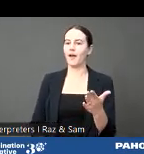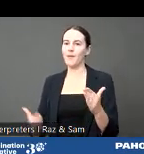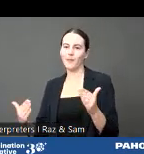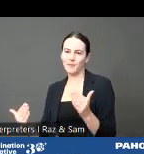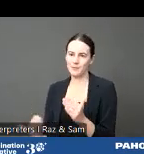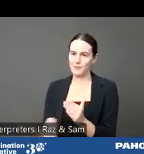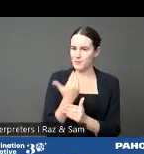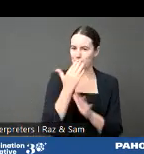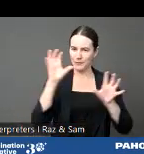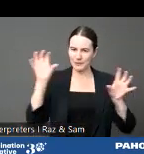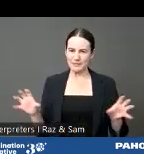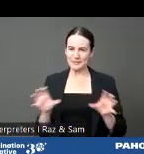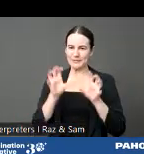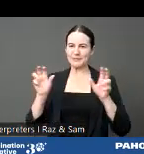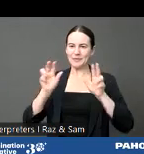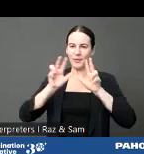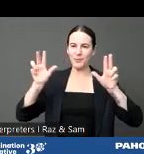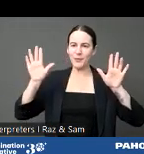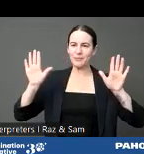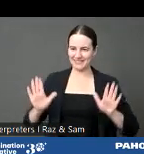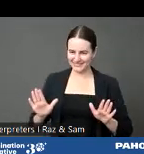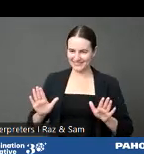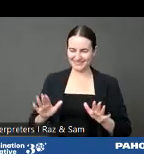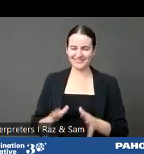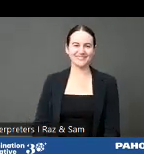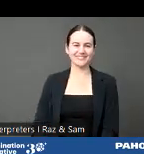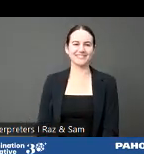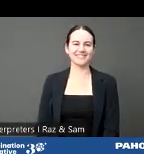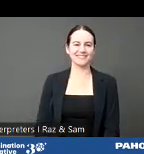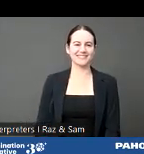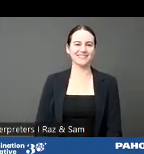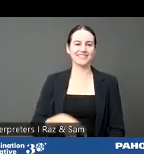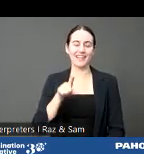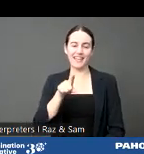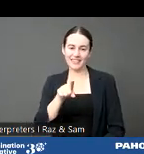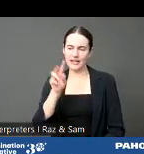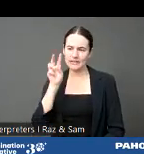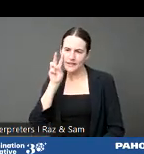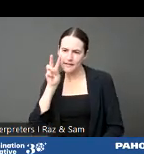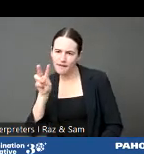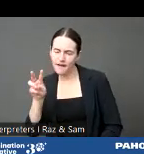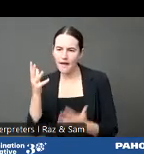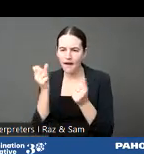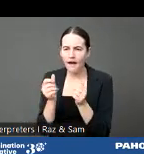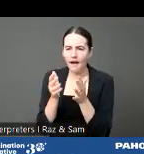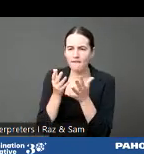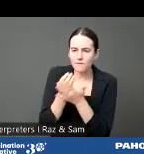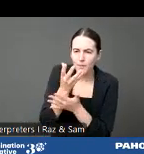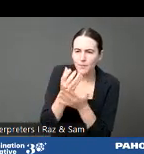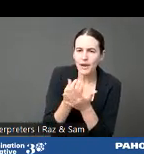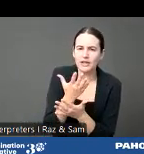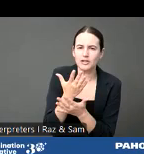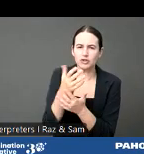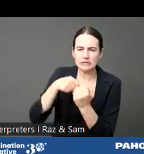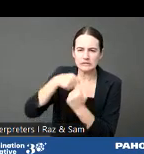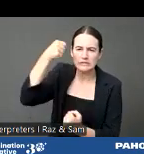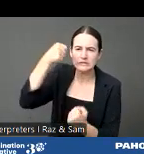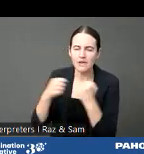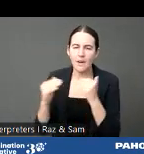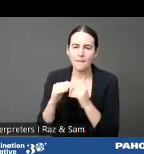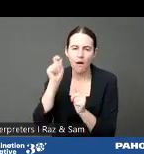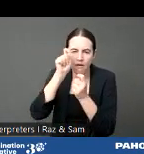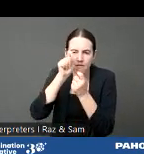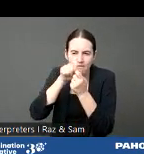em qual vocês vão encontrar informações detalhadas sobre as doenças e condições mais